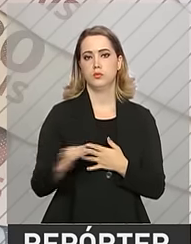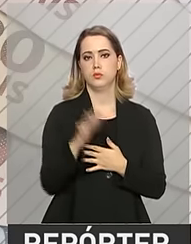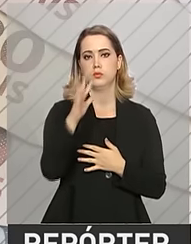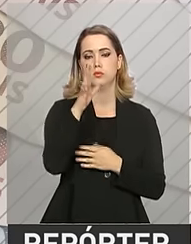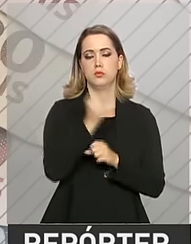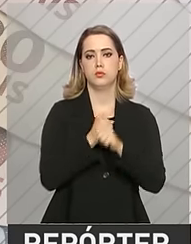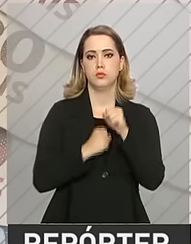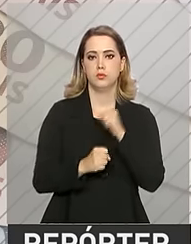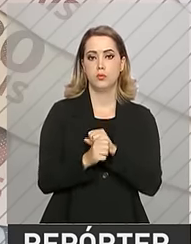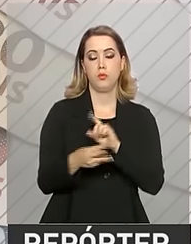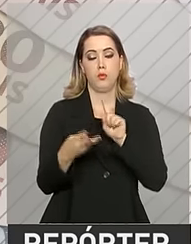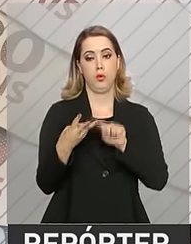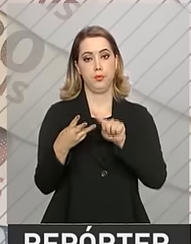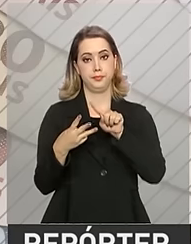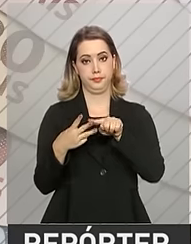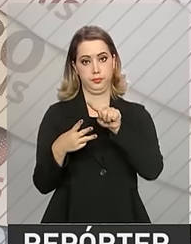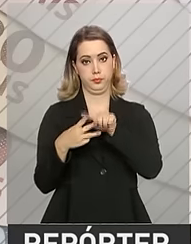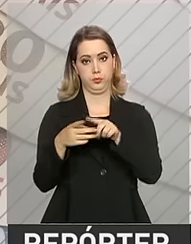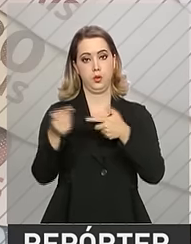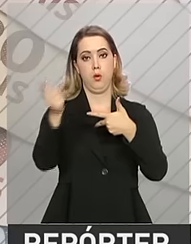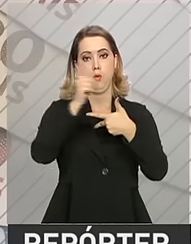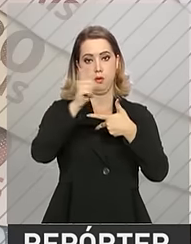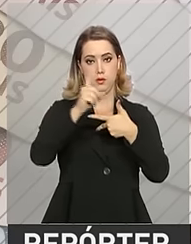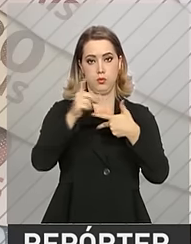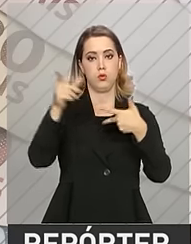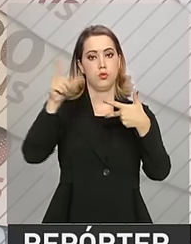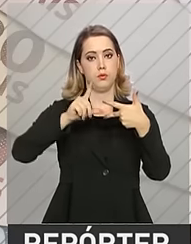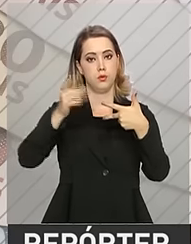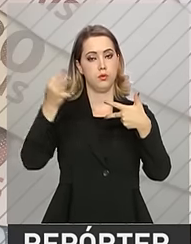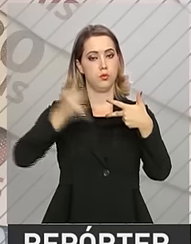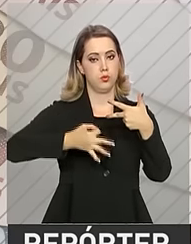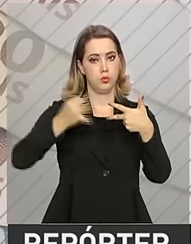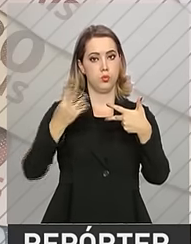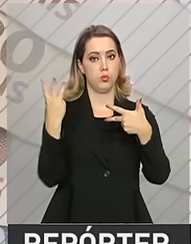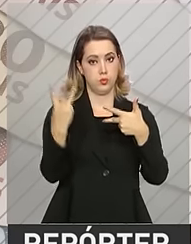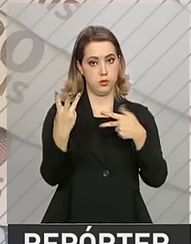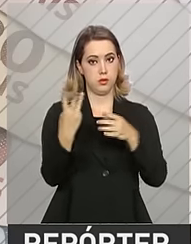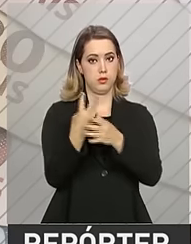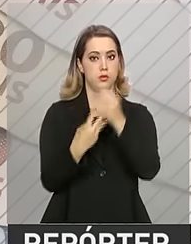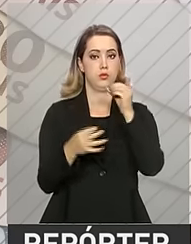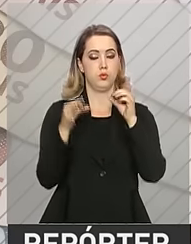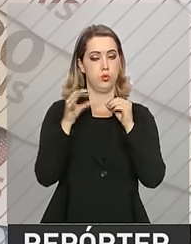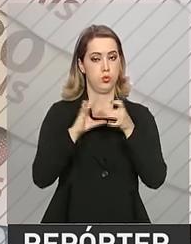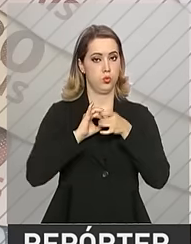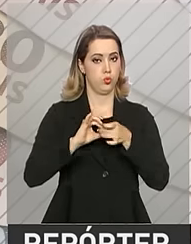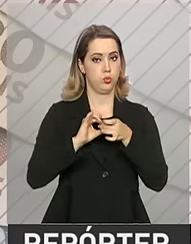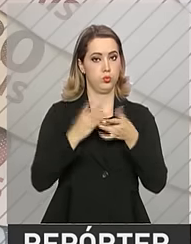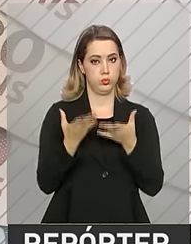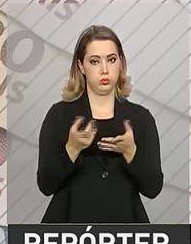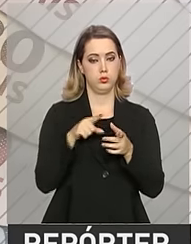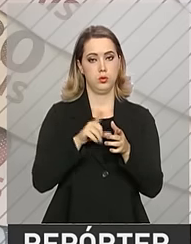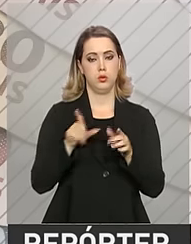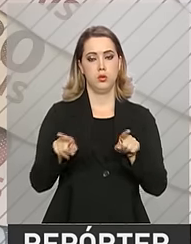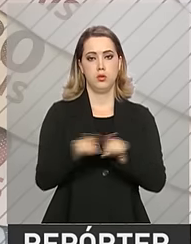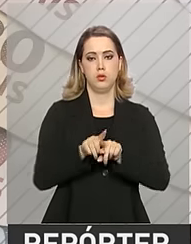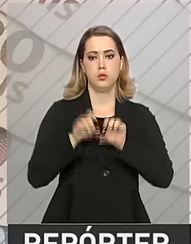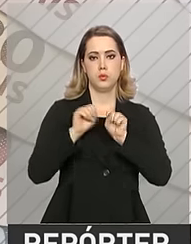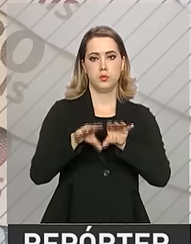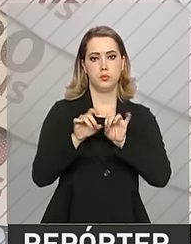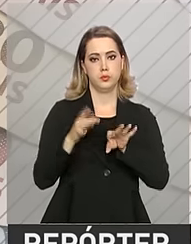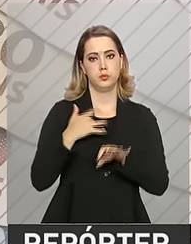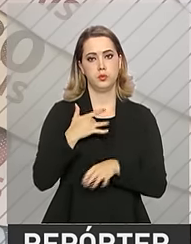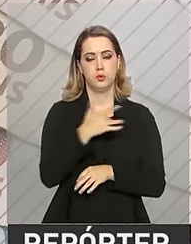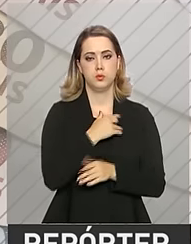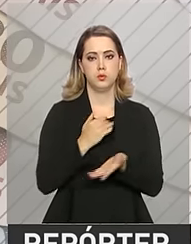inclui os três poderes executivo legislativo e judiciário pela proposta educação e saúde passam a seguir a regra a partir